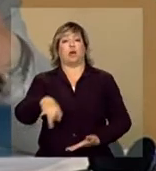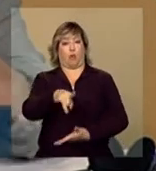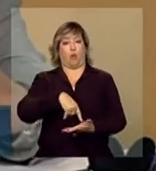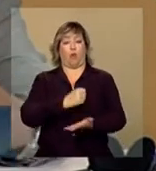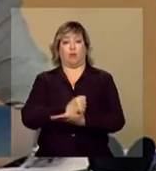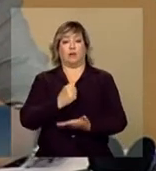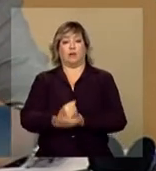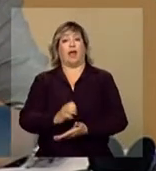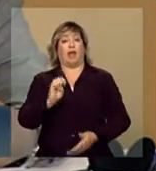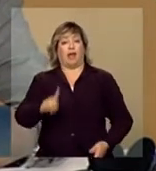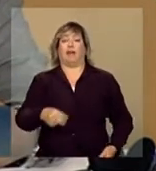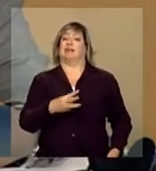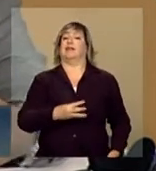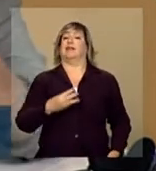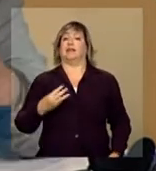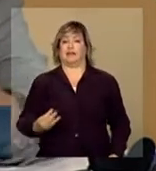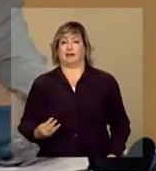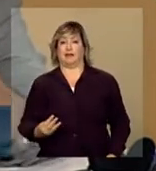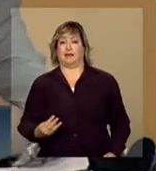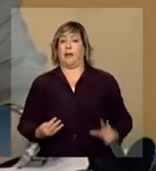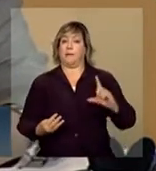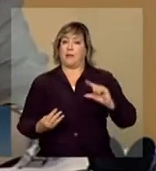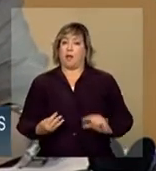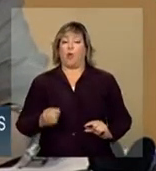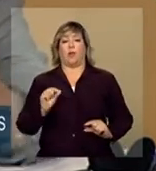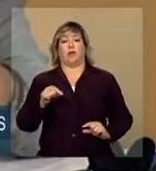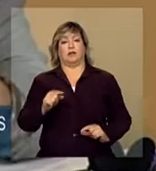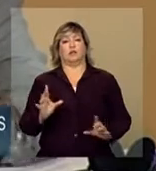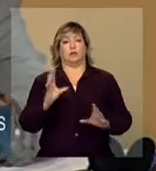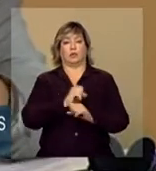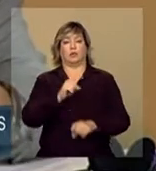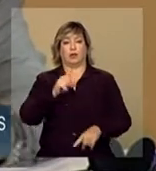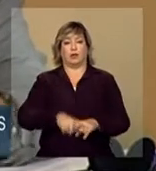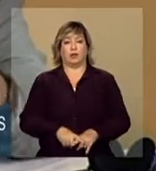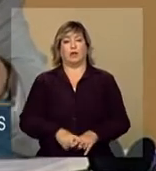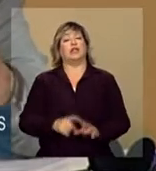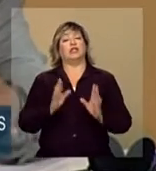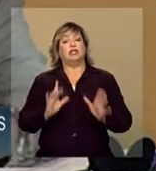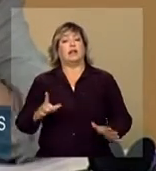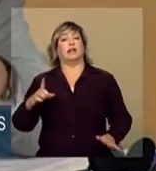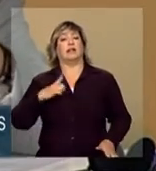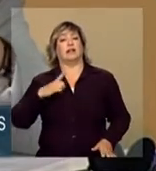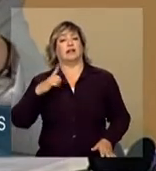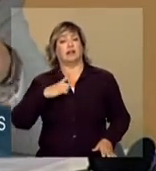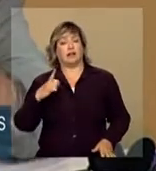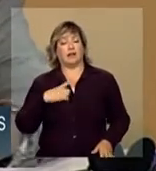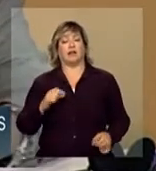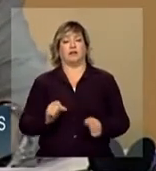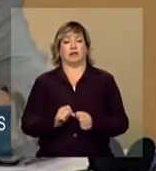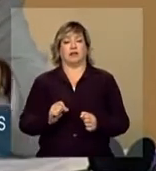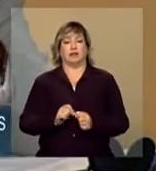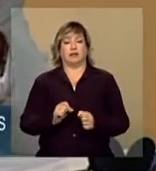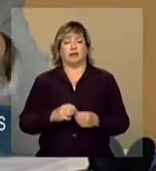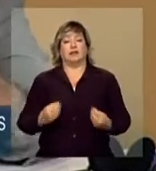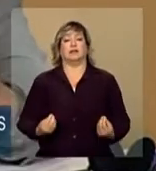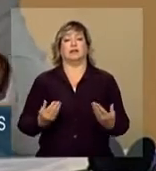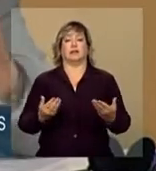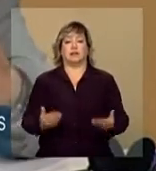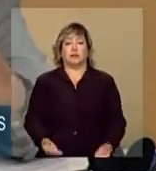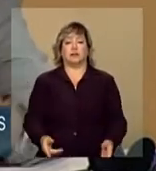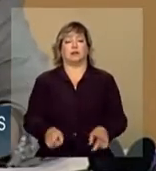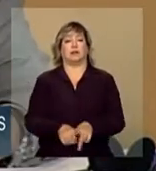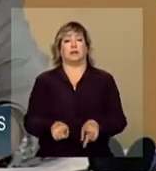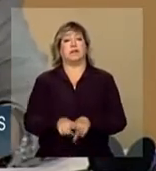de 33, é menor do que esse total, e que já vem sendo executado, prestado,